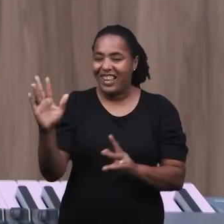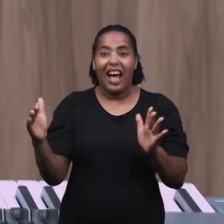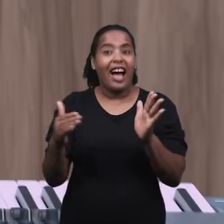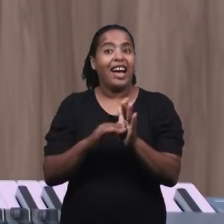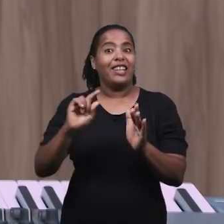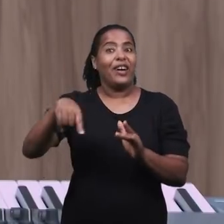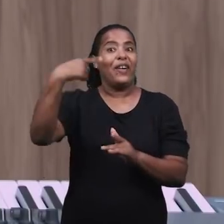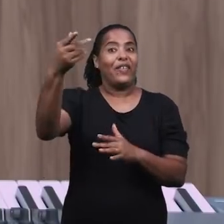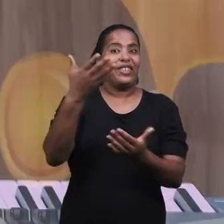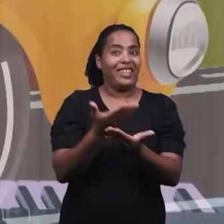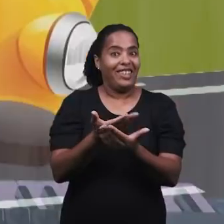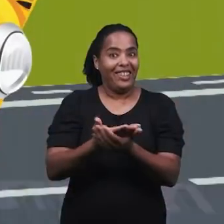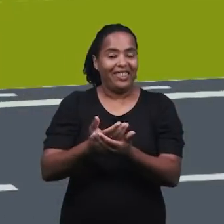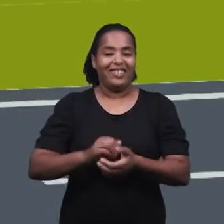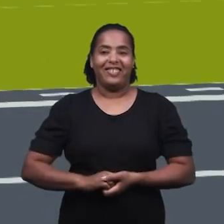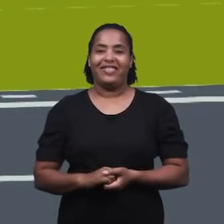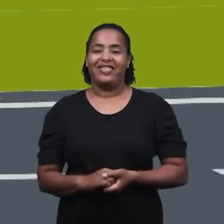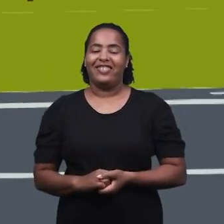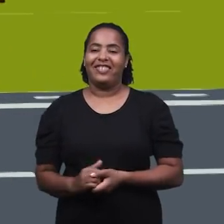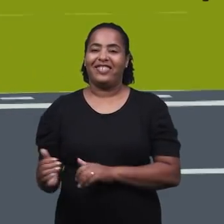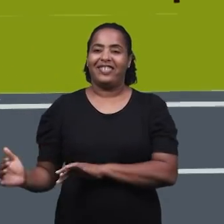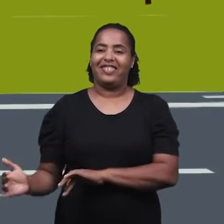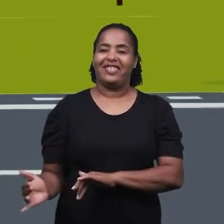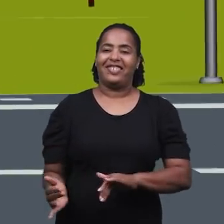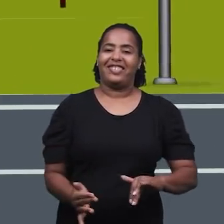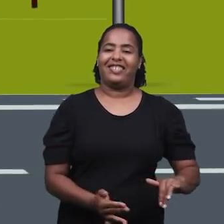e até a próxima aula!